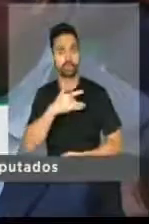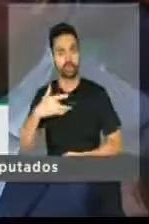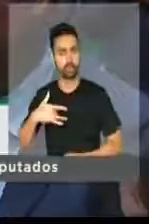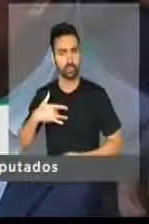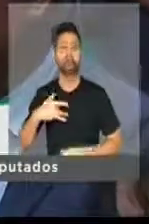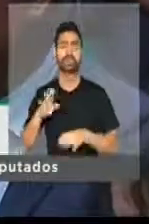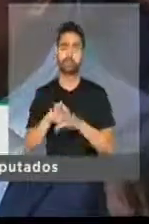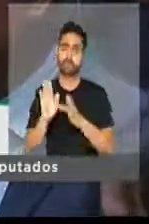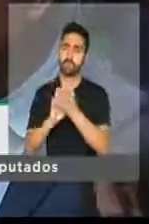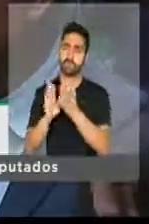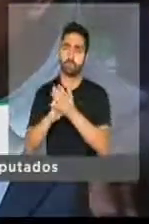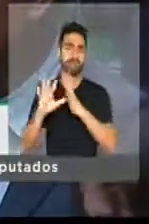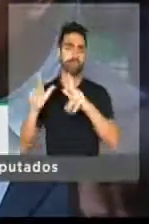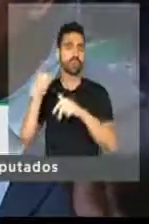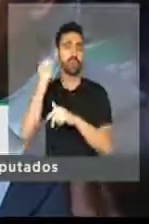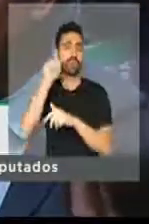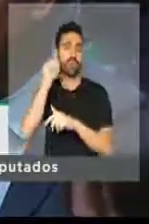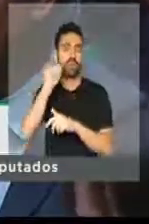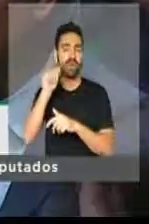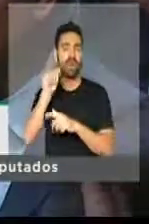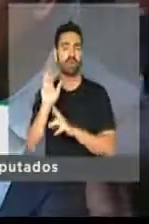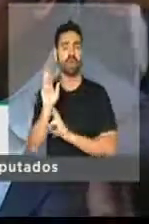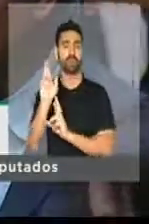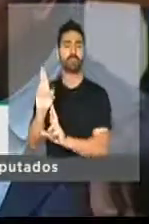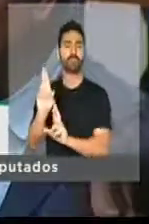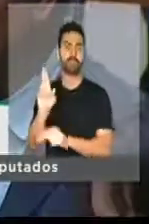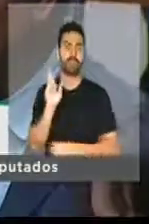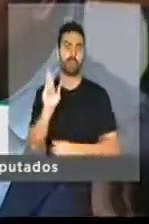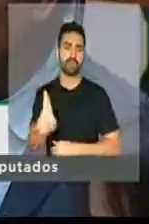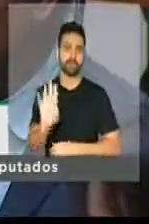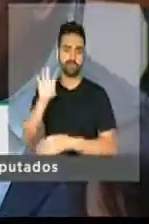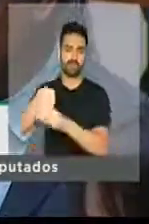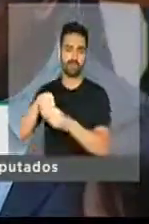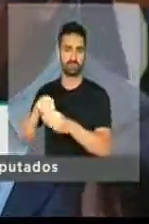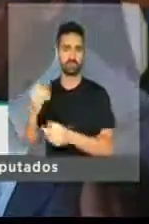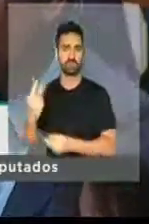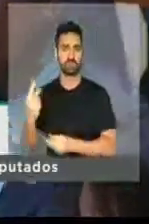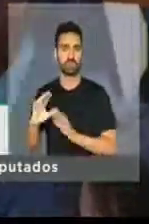todas as mulheres delegadas que integram a segunda conferência. Voto sim.